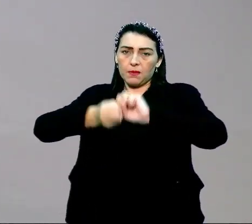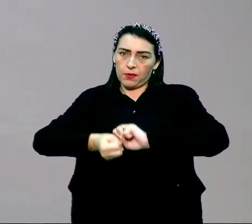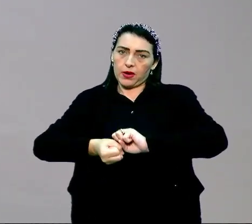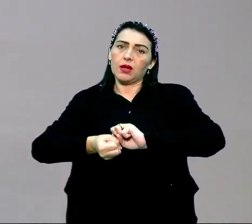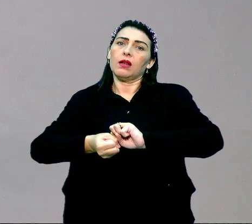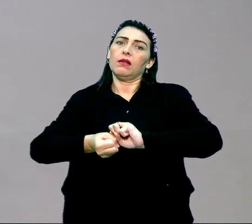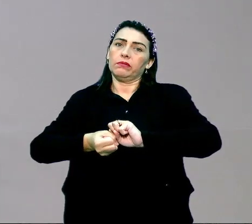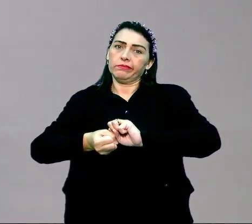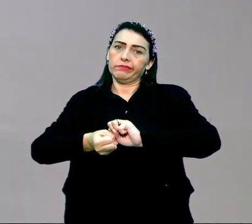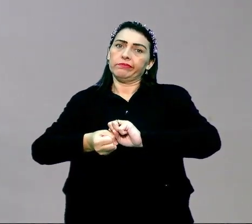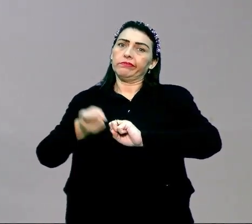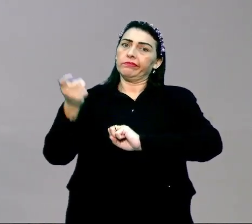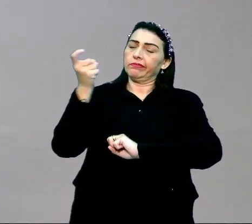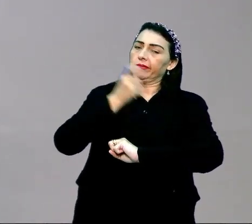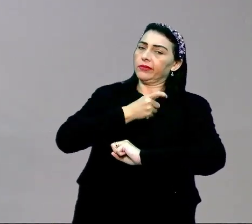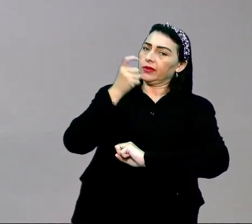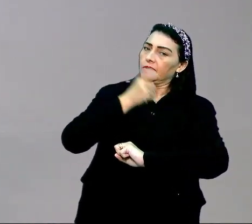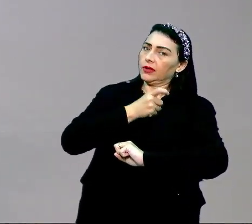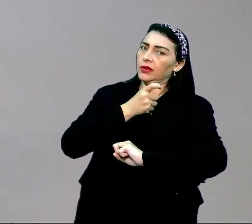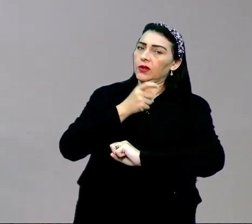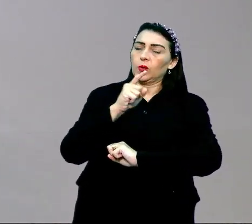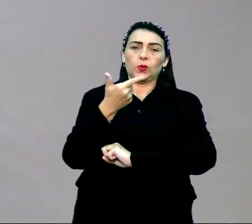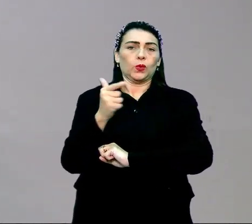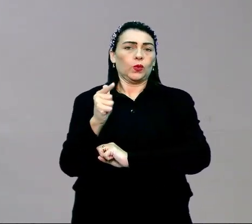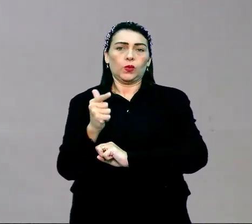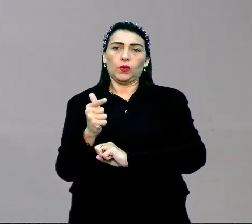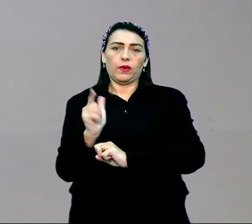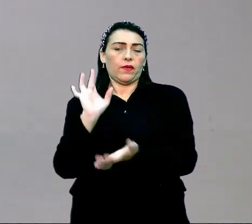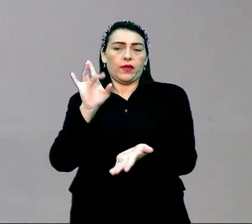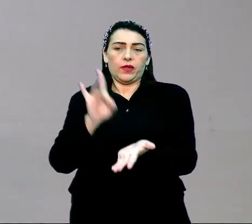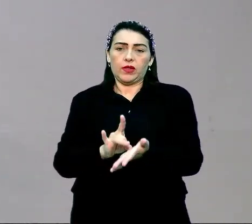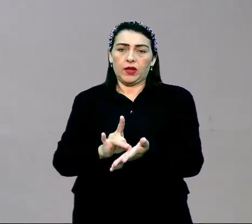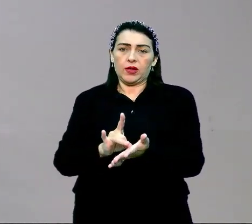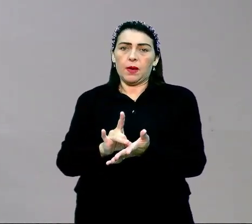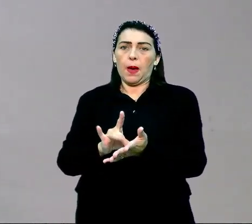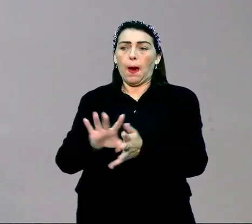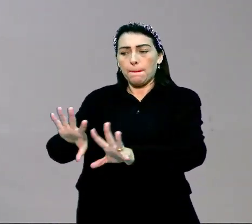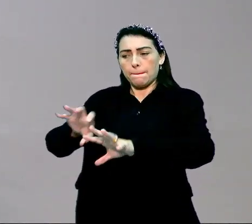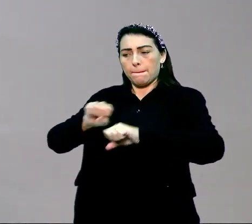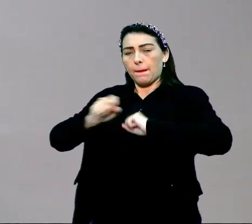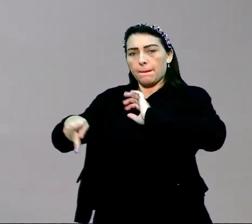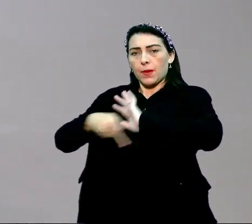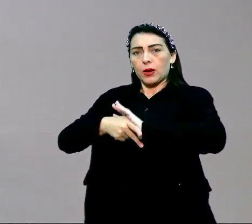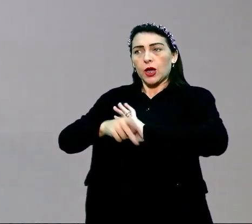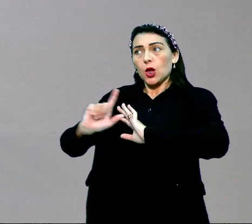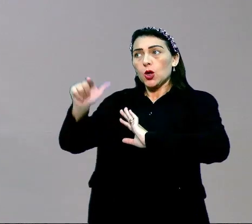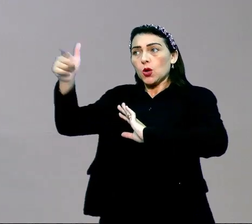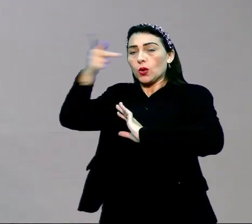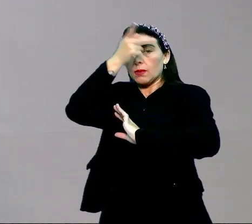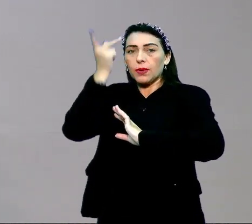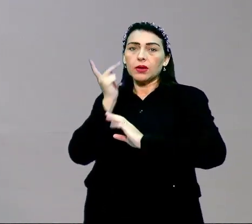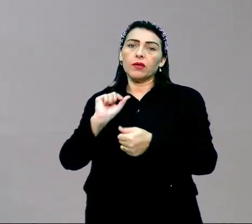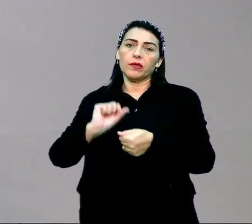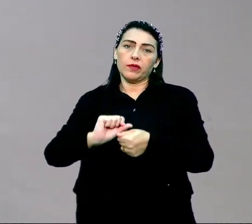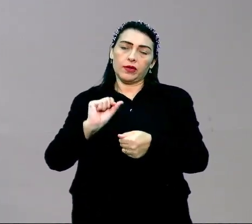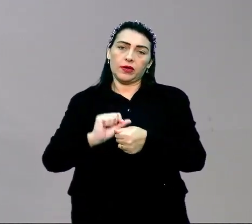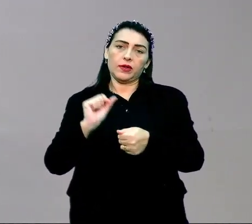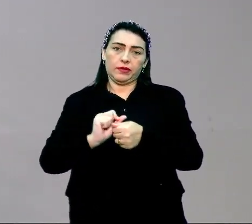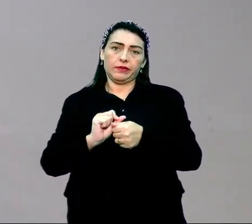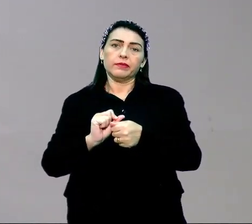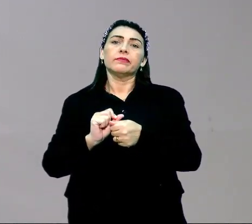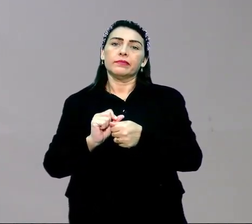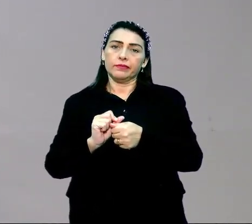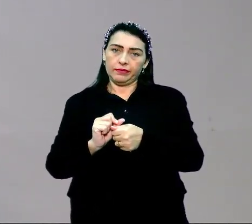na cara dele, né? Porque não faz sentido você assumir para si e colocar em si